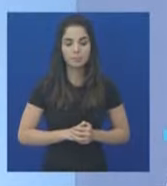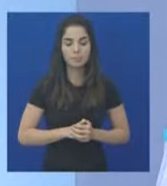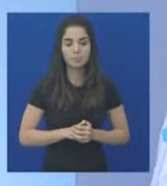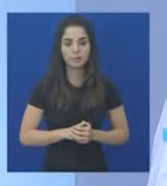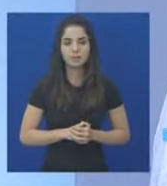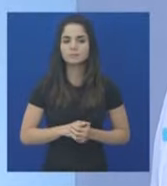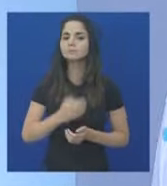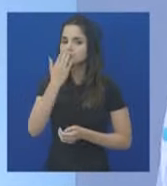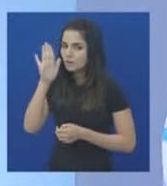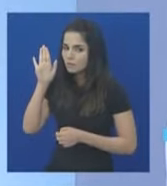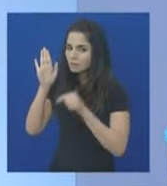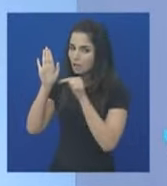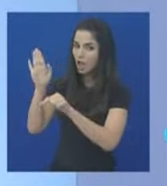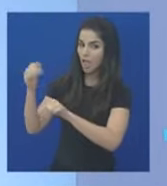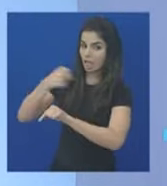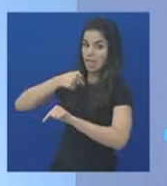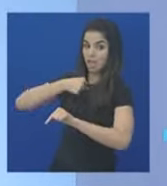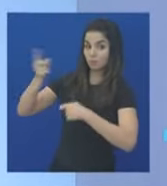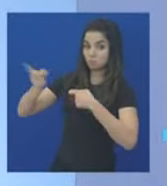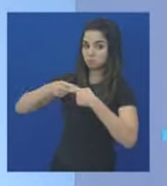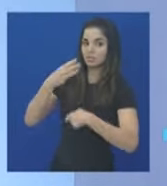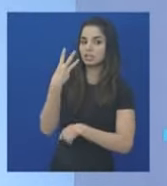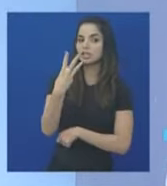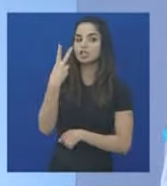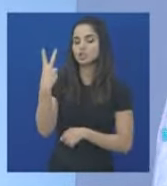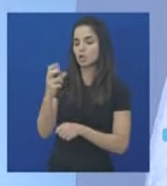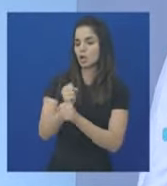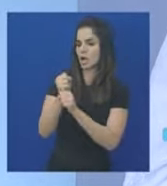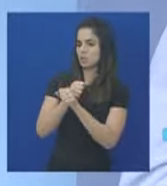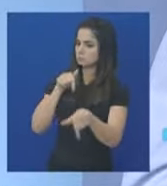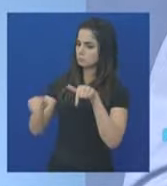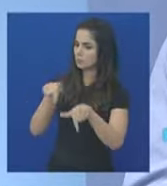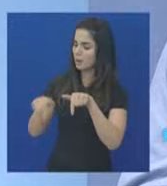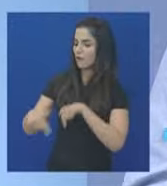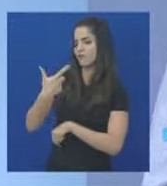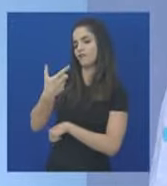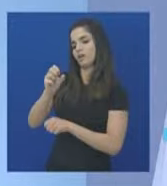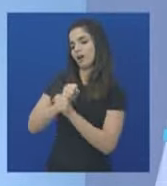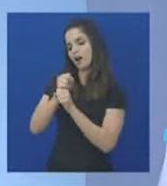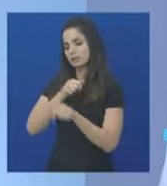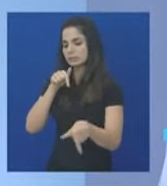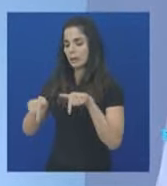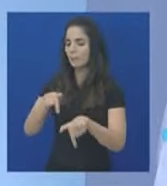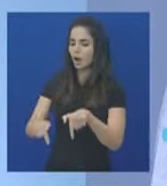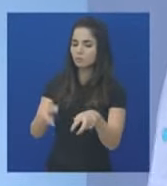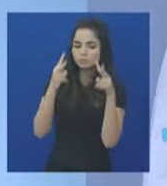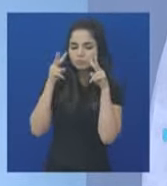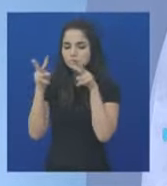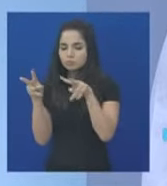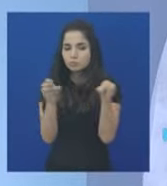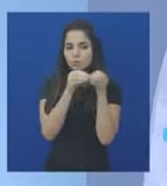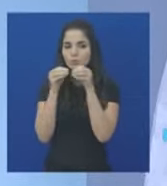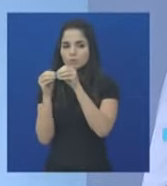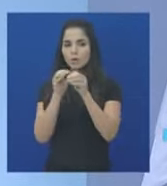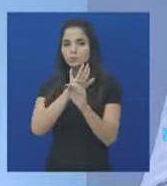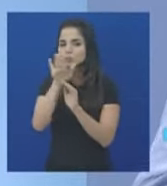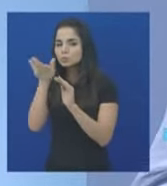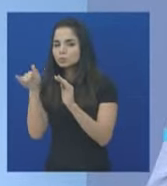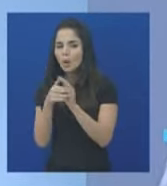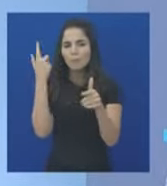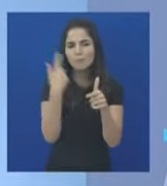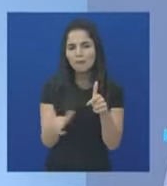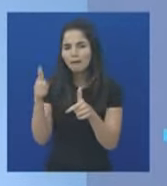Candidato, sou médico há 32 anos e há 20 anos que venho acompanhando de perto todas as